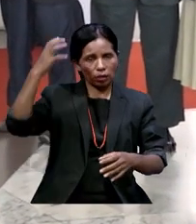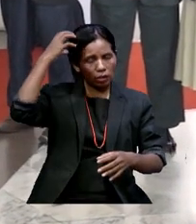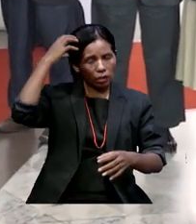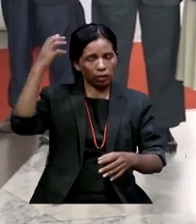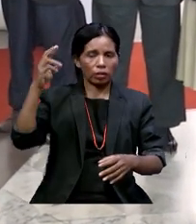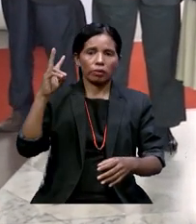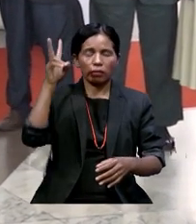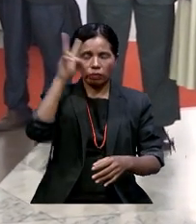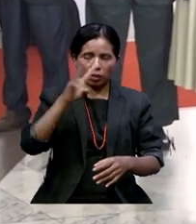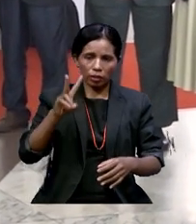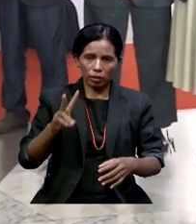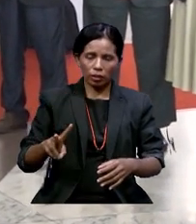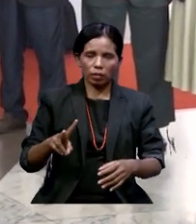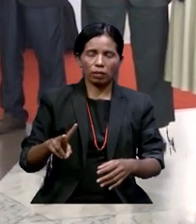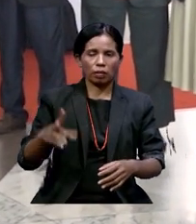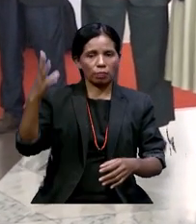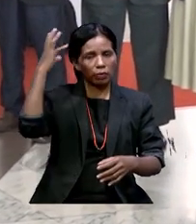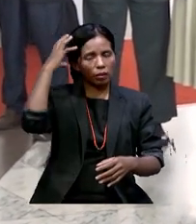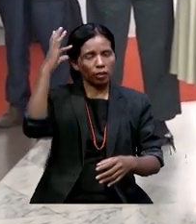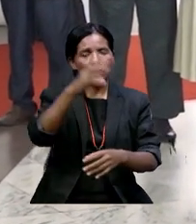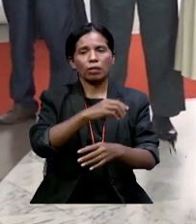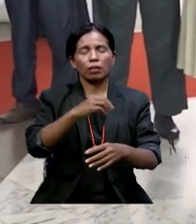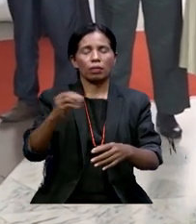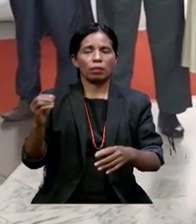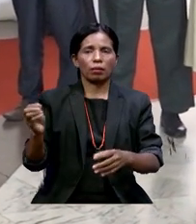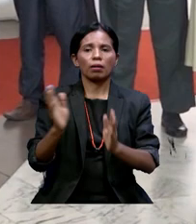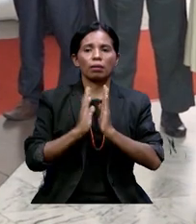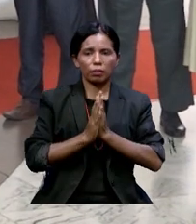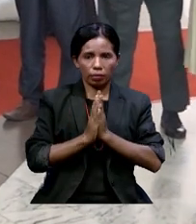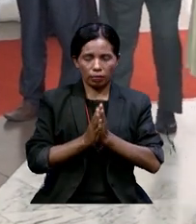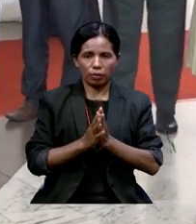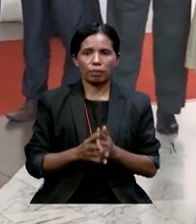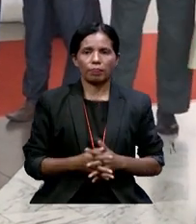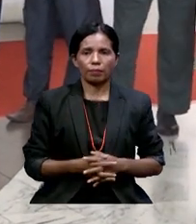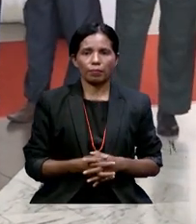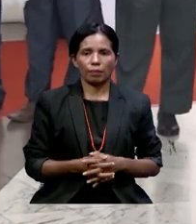Vietname, Brunei Darussalam no Myanmar. Romaldo Neves, Jacinto Fuca, GMN.